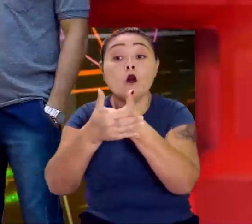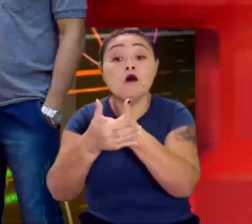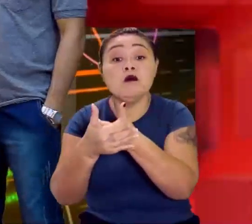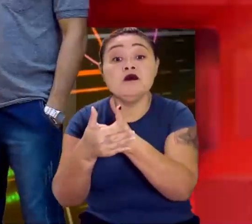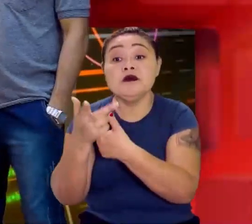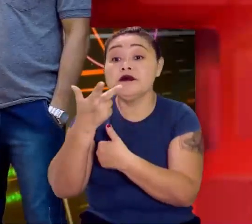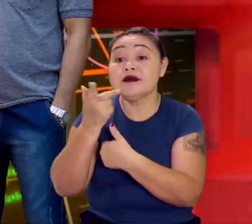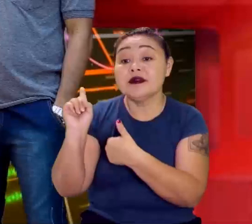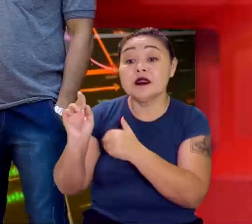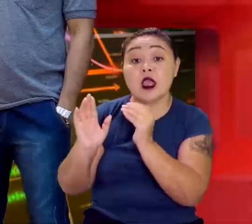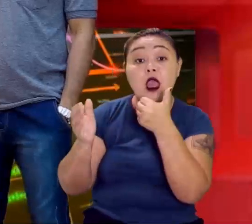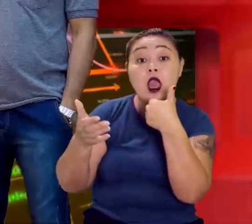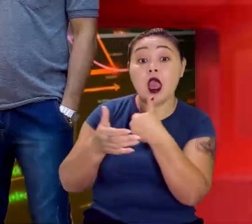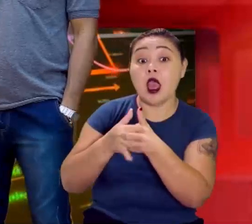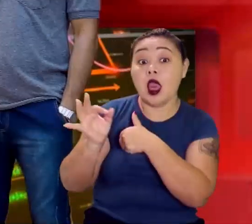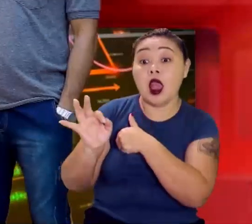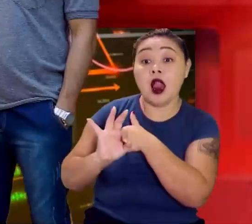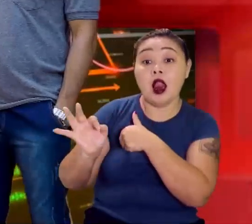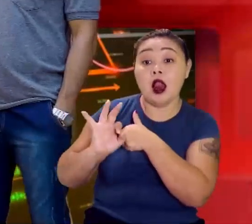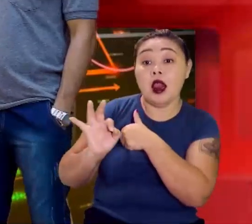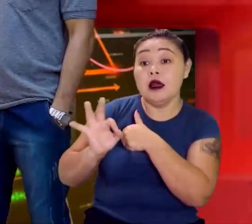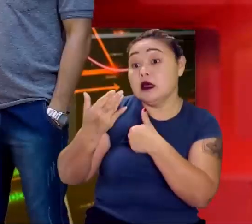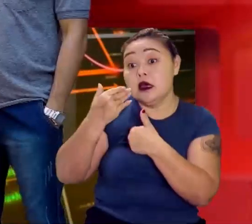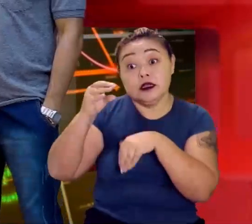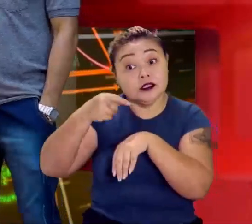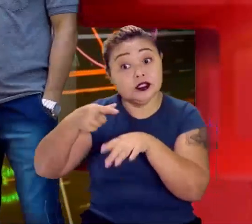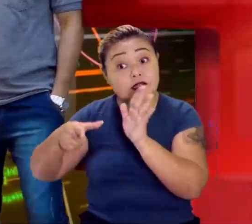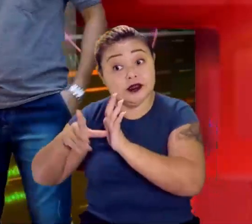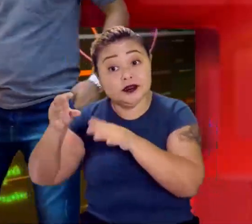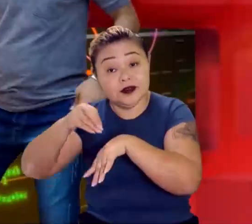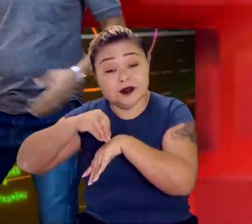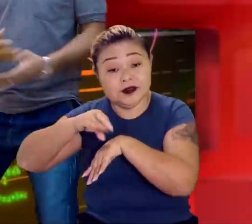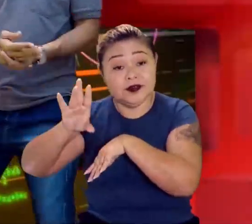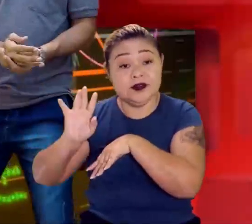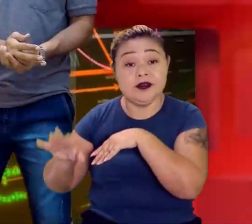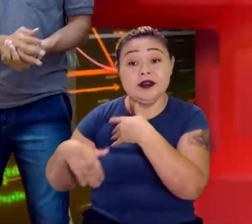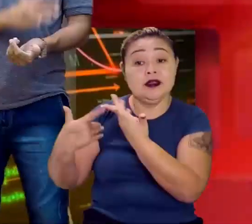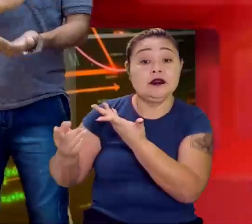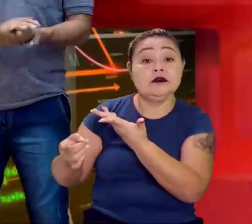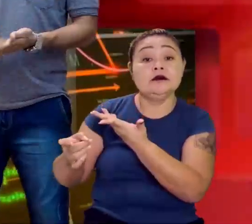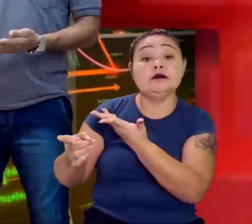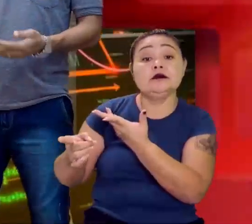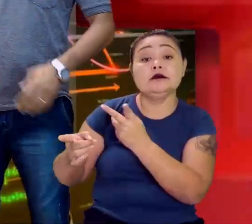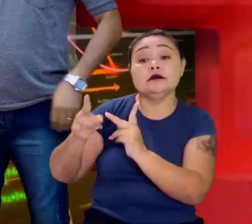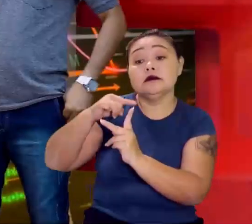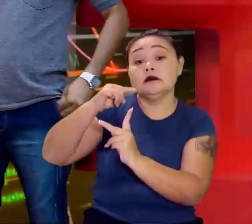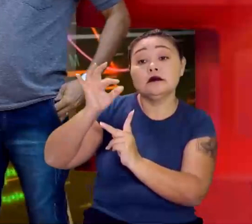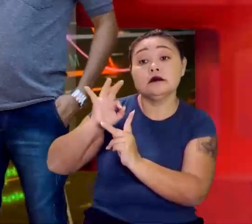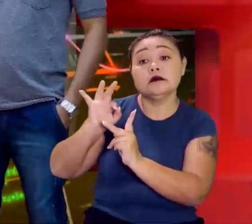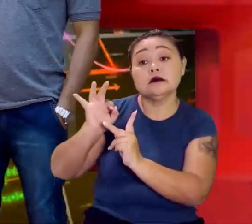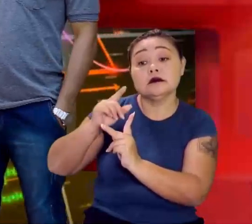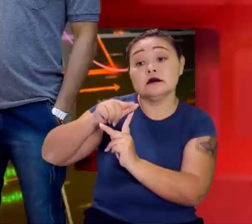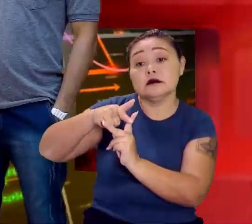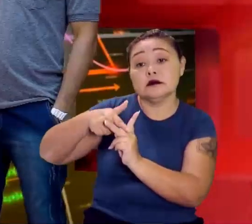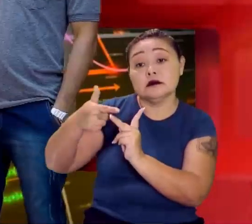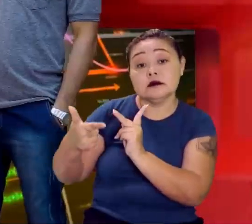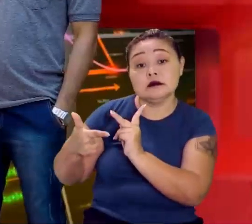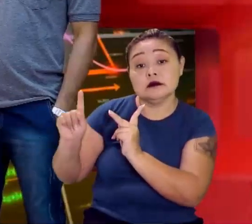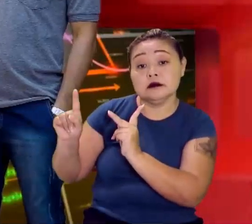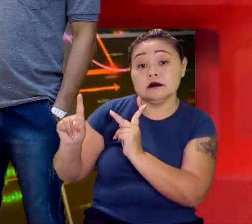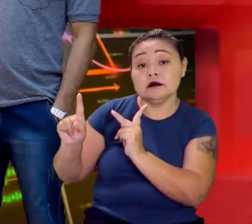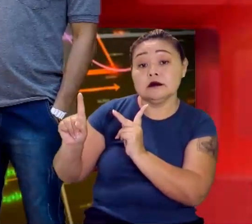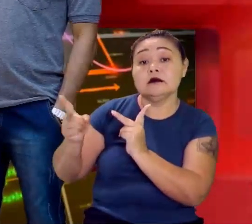professor Maurício acabou de dizer, não aparece índice. Já ia fuxicar. Já ia dar um spoiler. Quando não aparece, o que a gente diz?